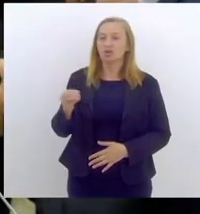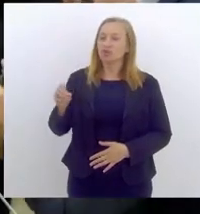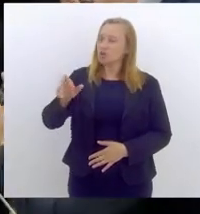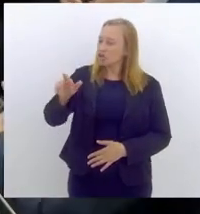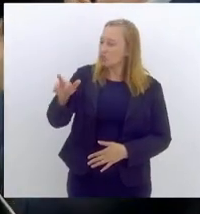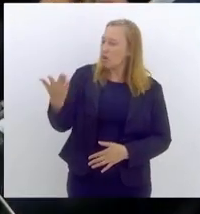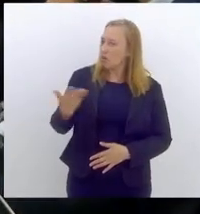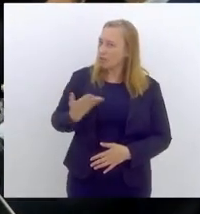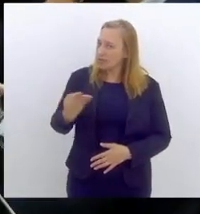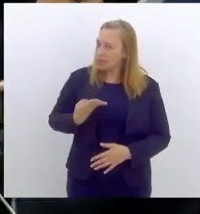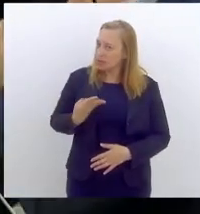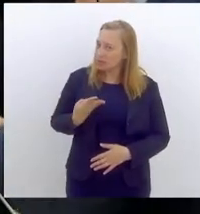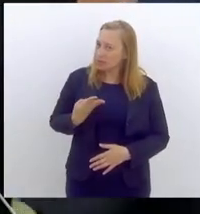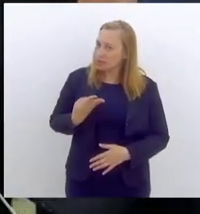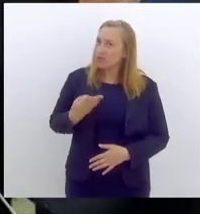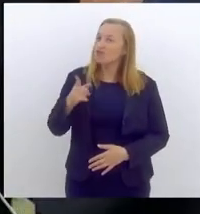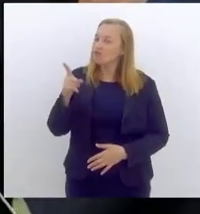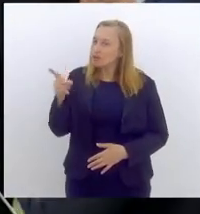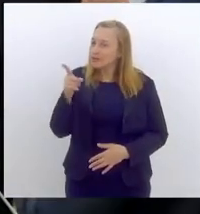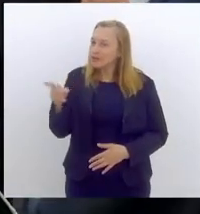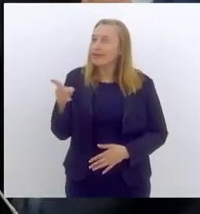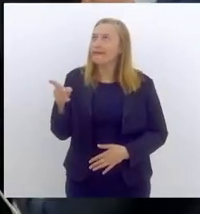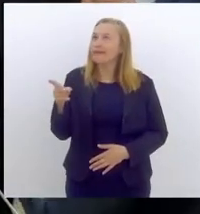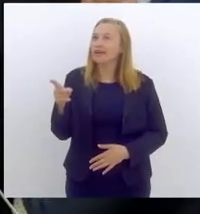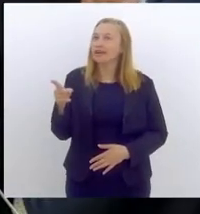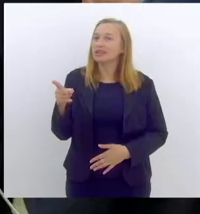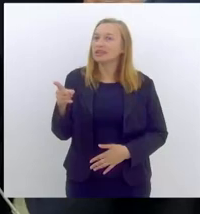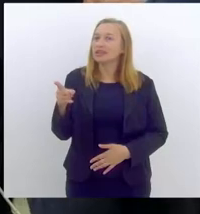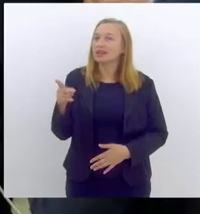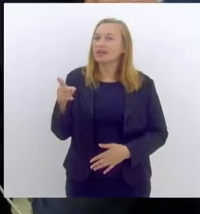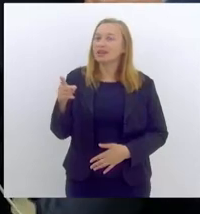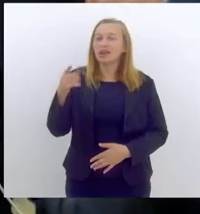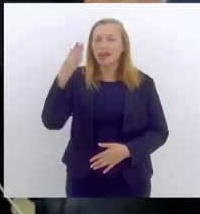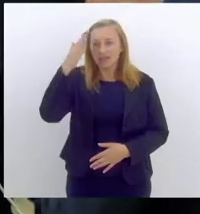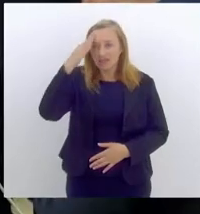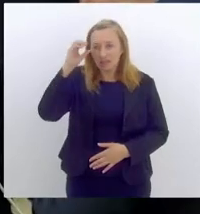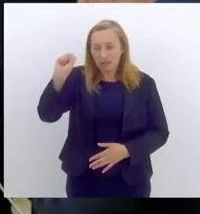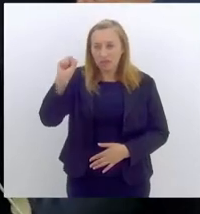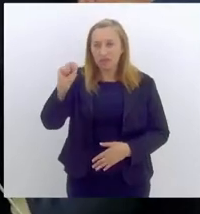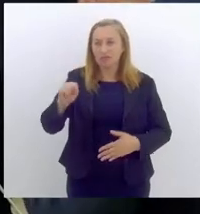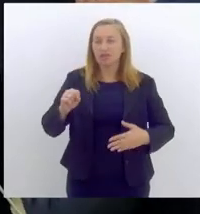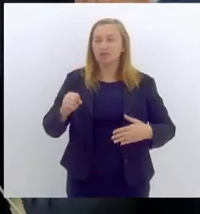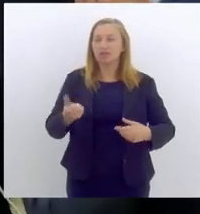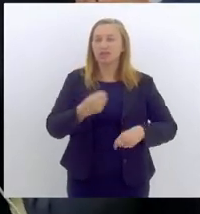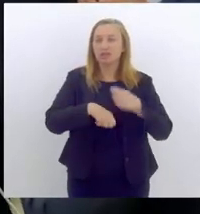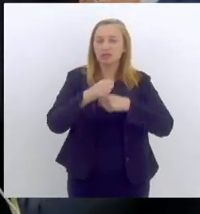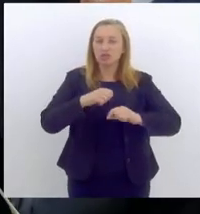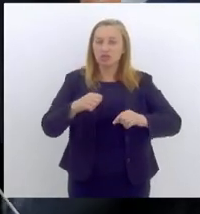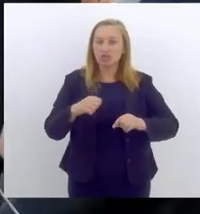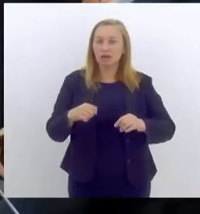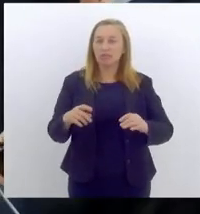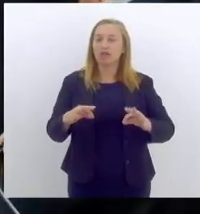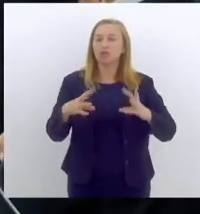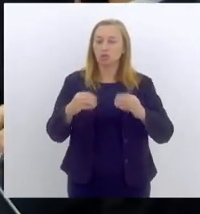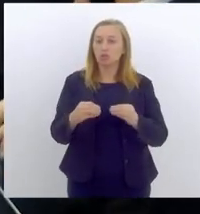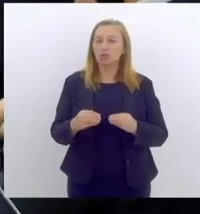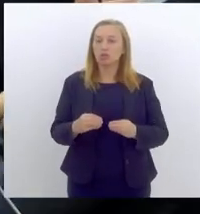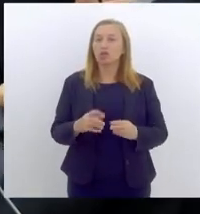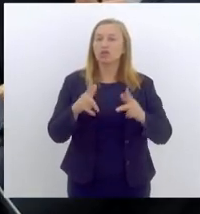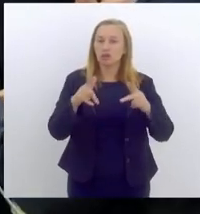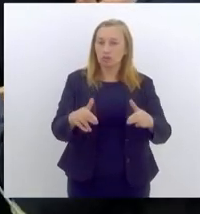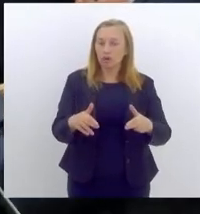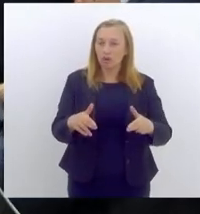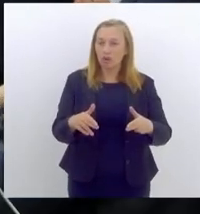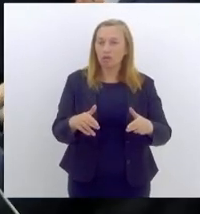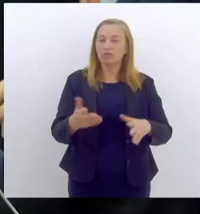amigo, que você tenha a lucidez de administrar para todos, como aqui fez no passado o doutor